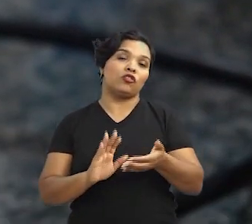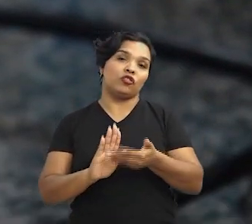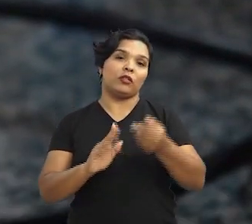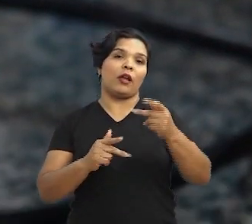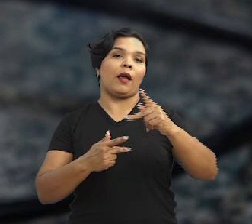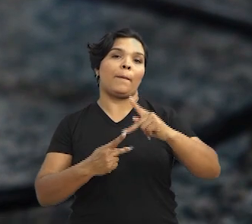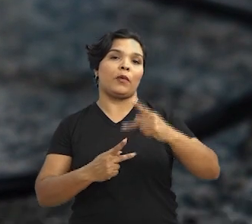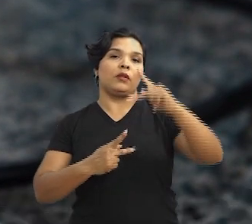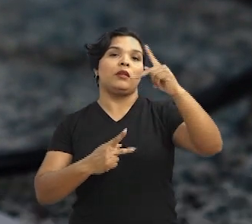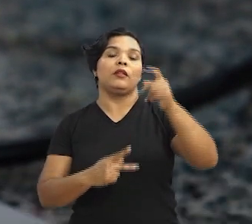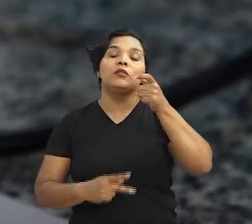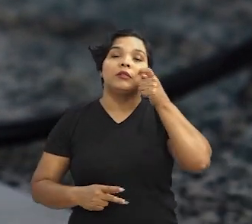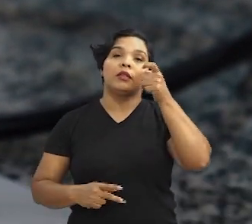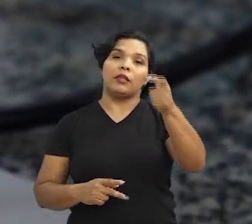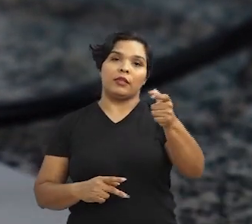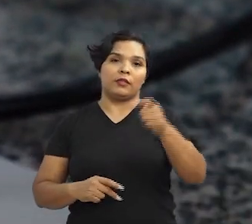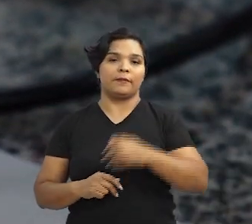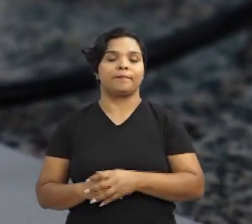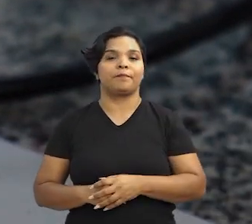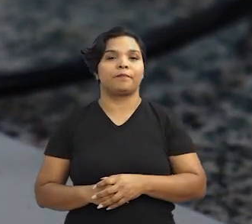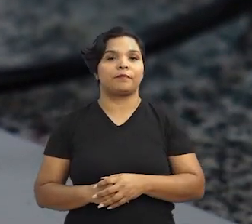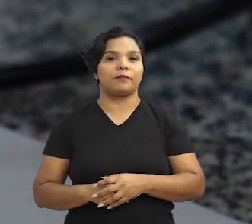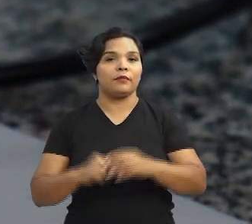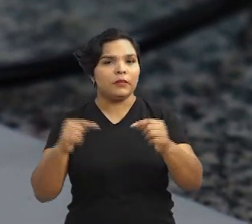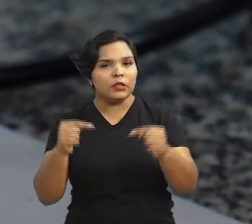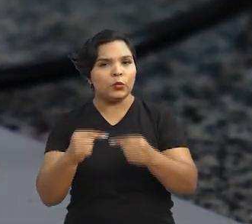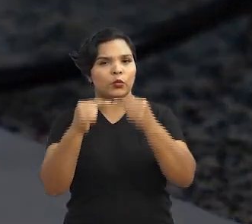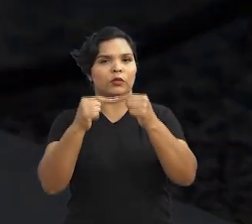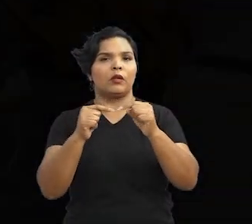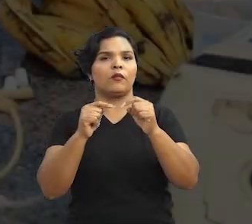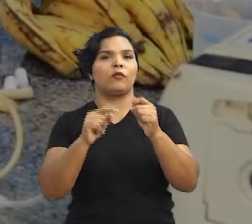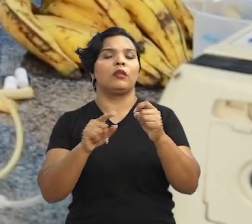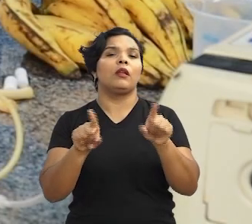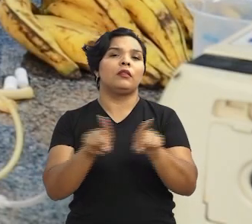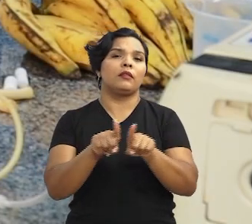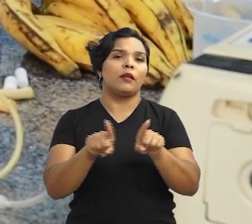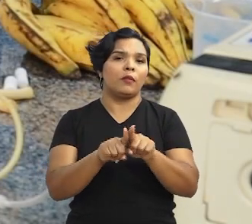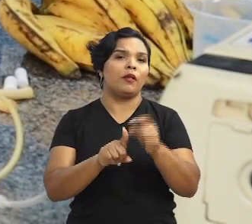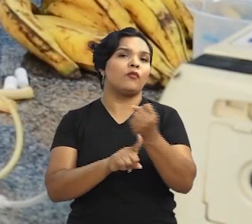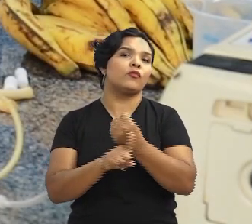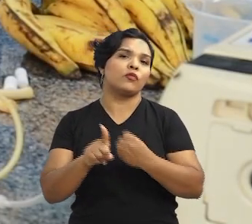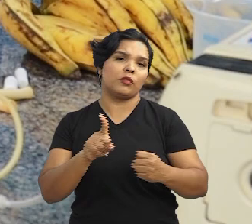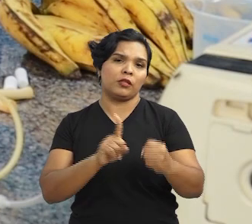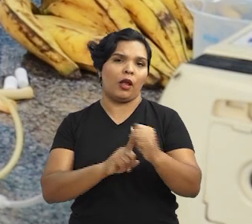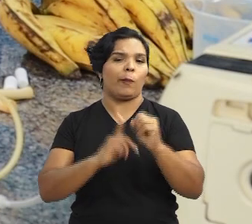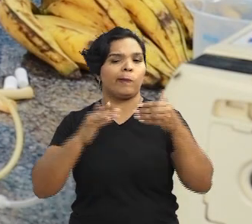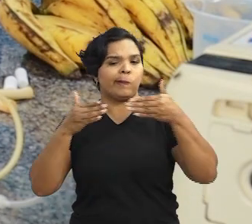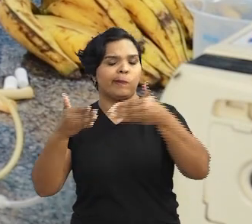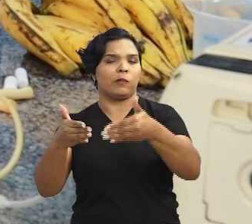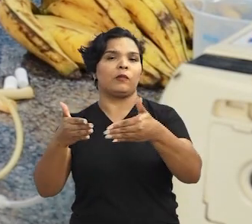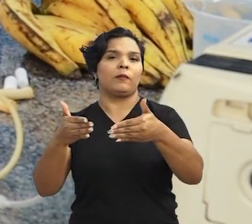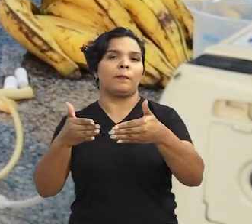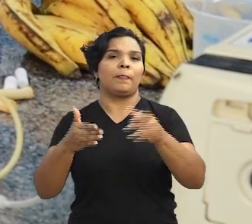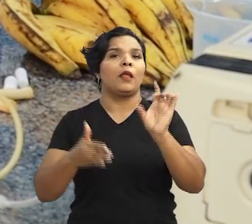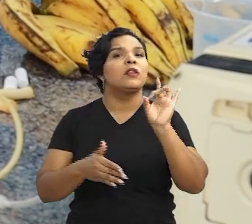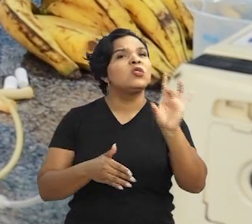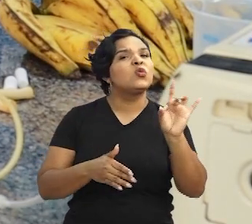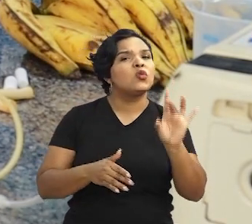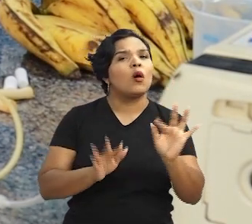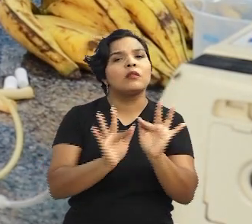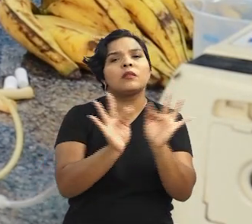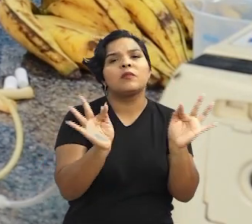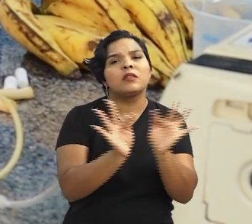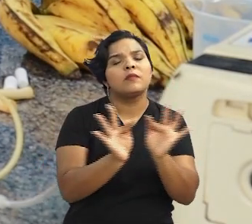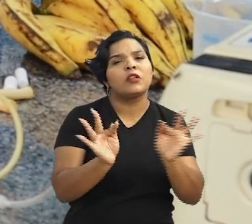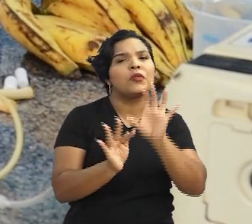interesse, que é a minha proteína. A gente tenta conciliar um viés social ao trabalho, né? Então a